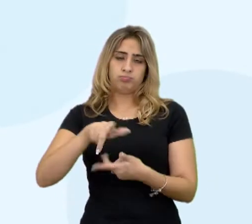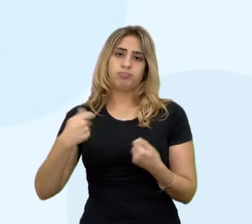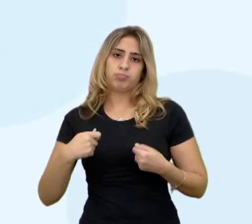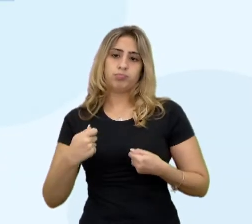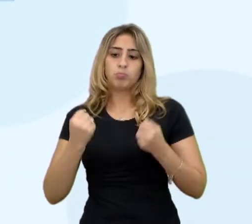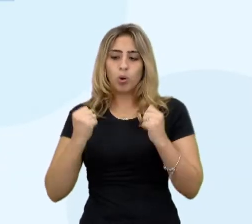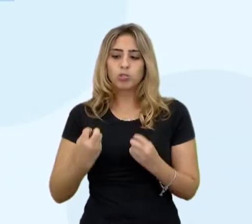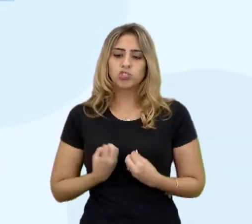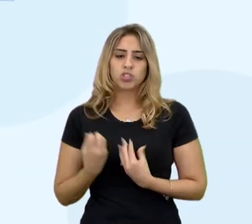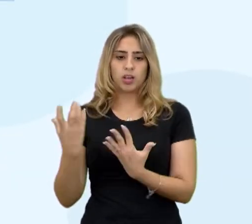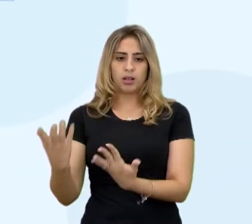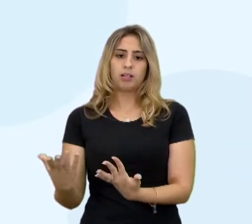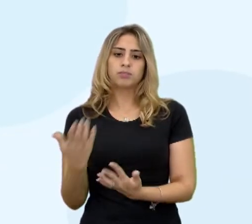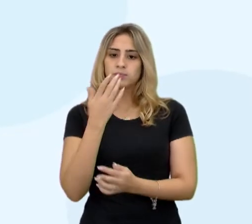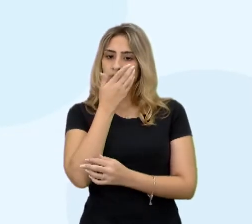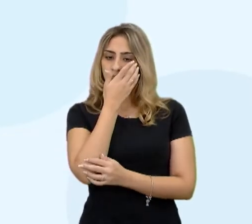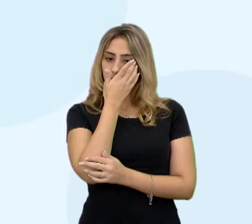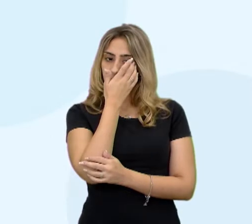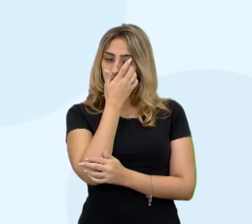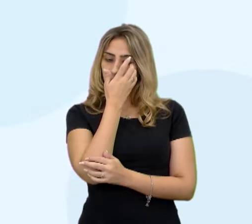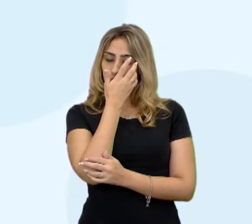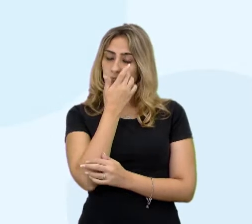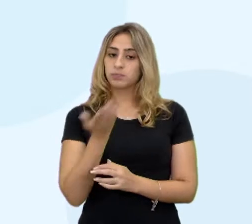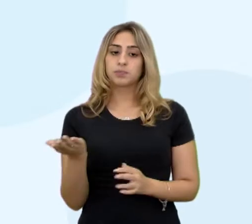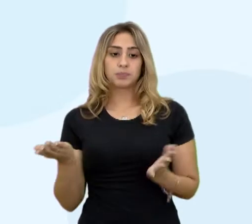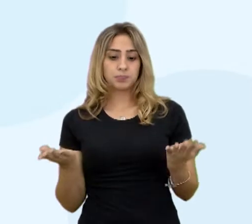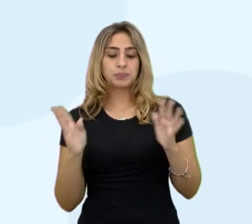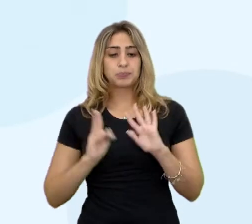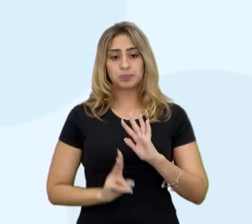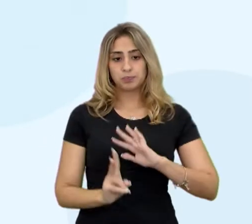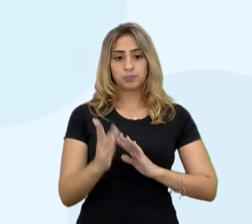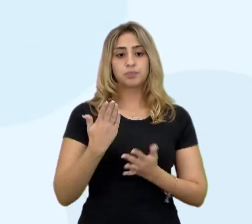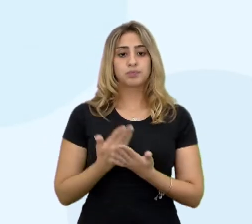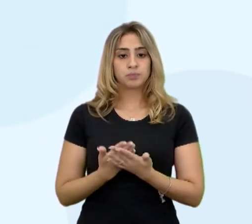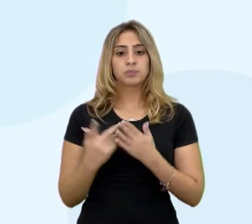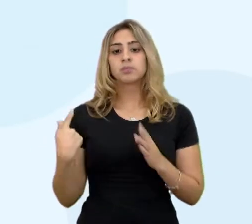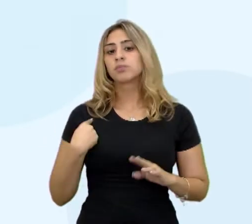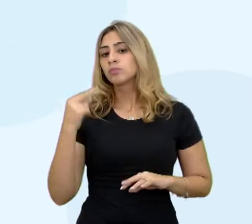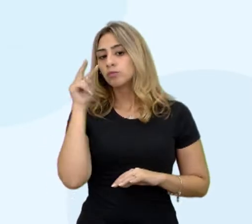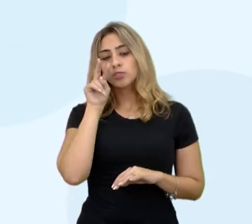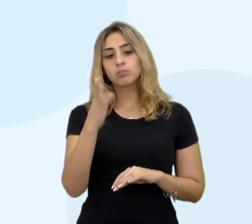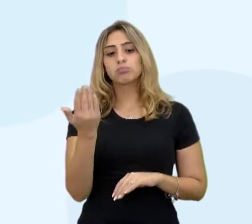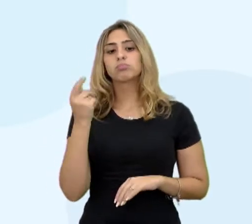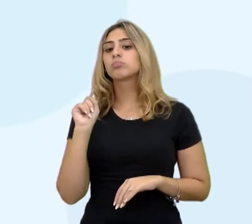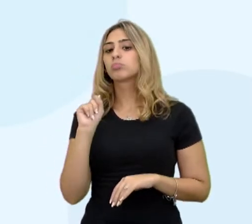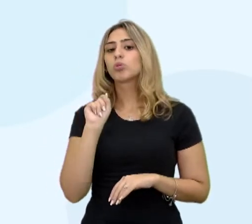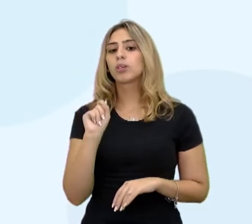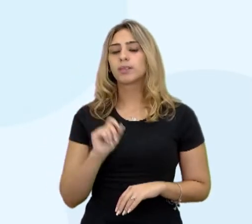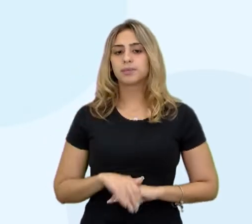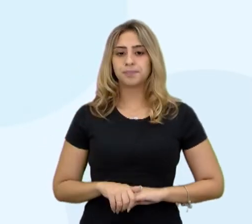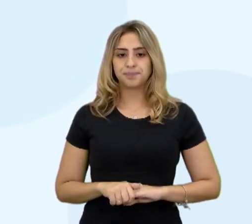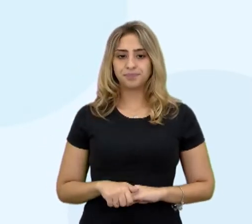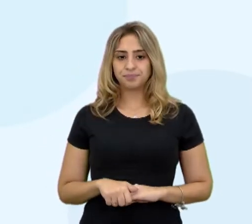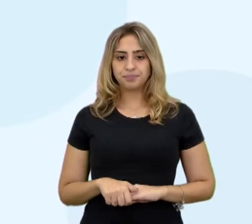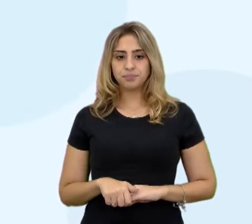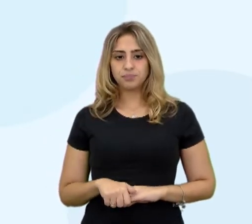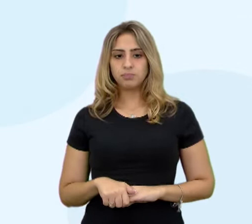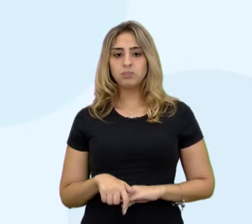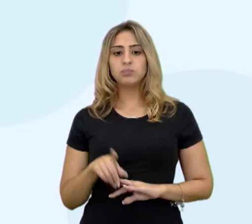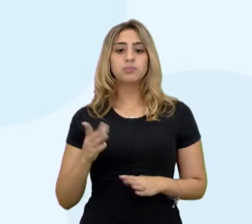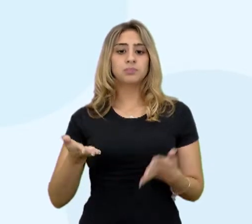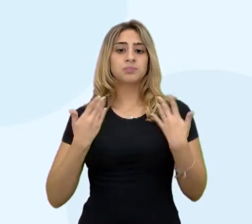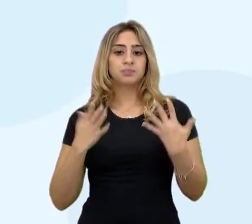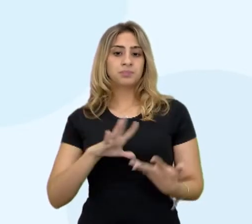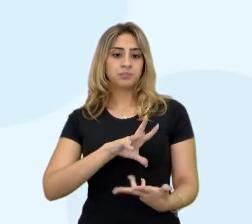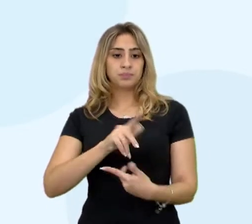oferecer. Tá bom? Então, continuando aí a nossa aula, ó, vimos anteriormente o seguinte, ó, o calor